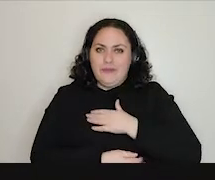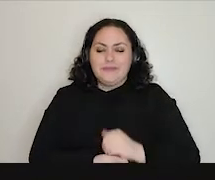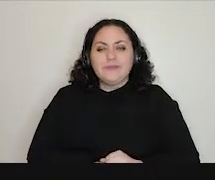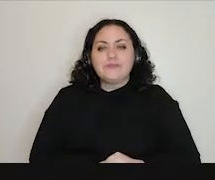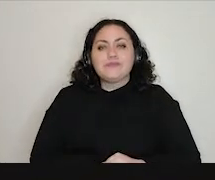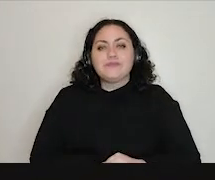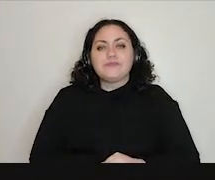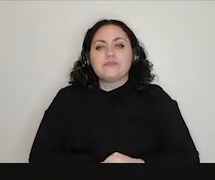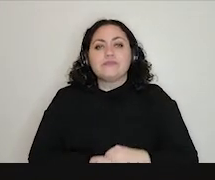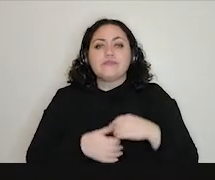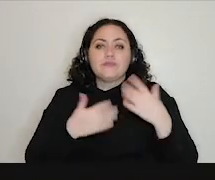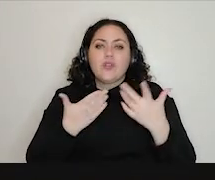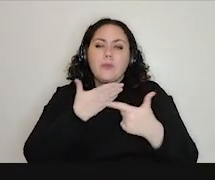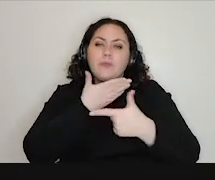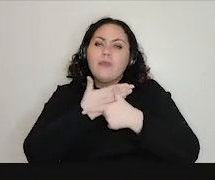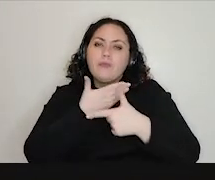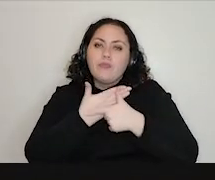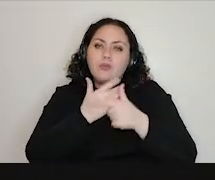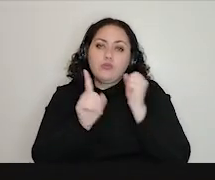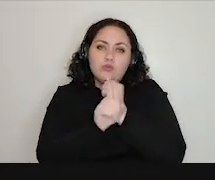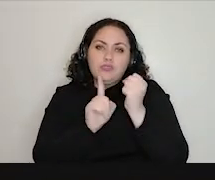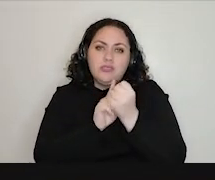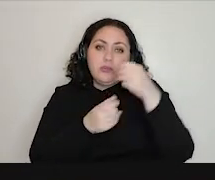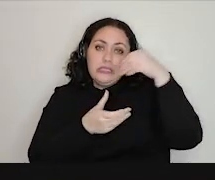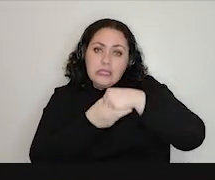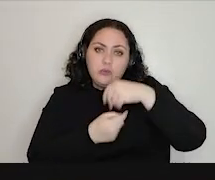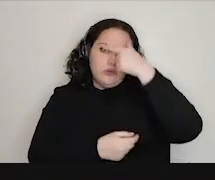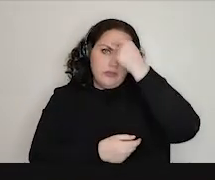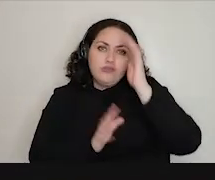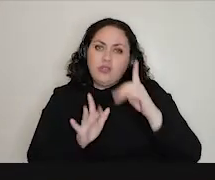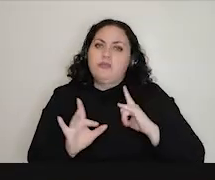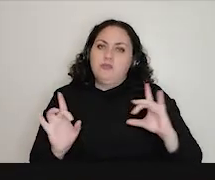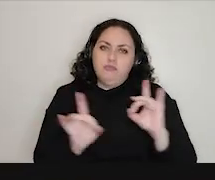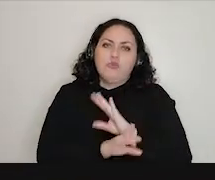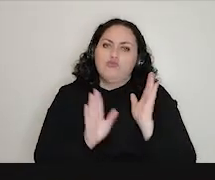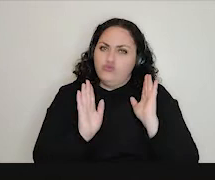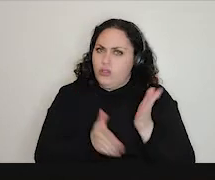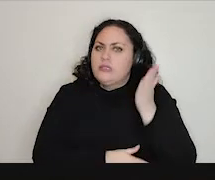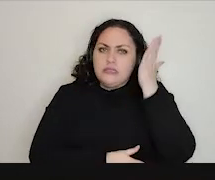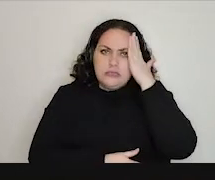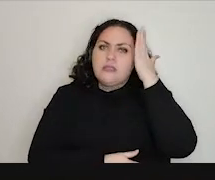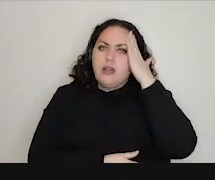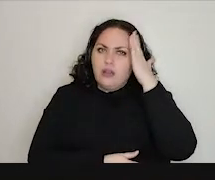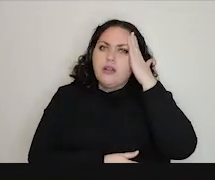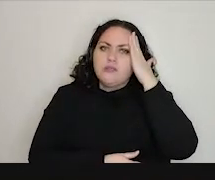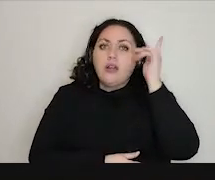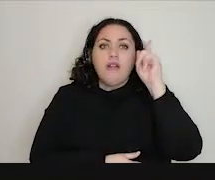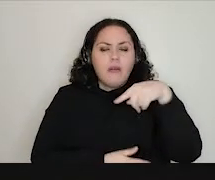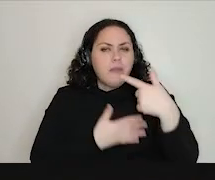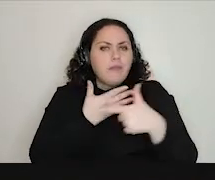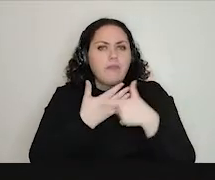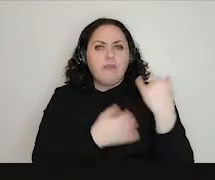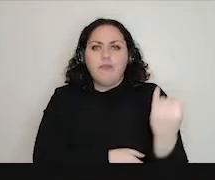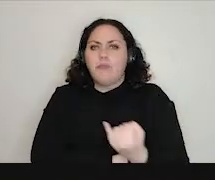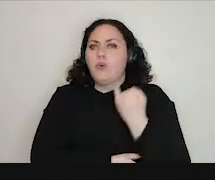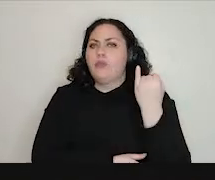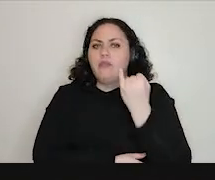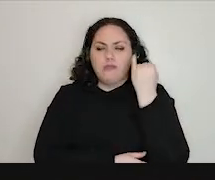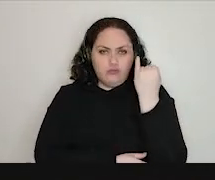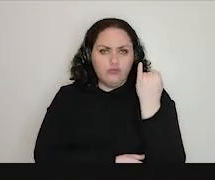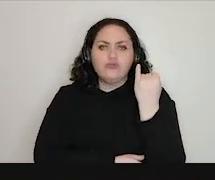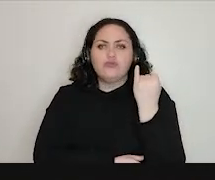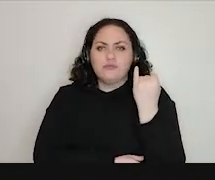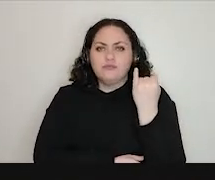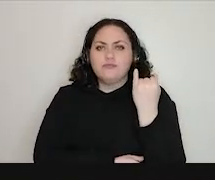papel social das universidades, né, já está dado, né, a gente sabe, é um papel importantíssimo. As